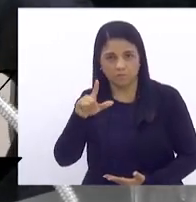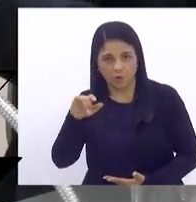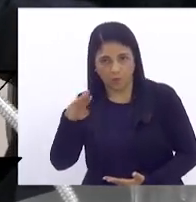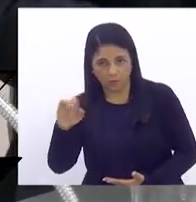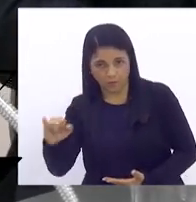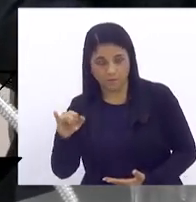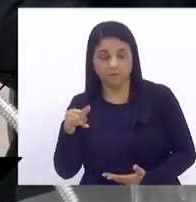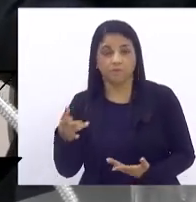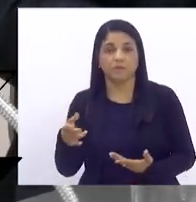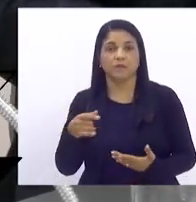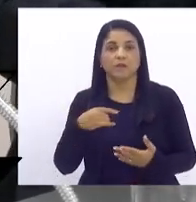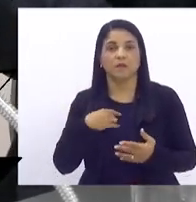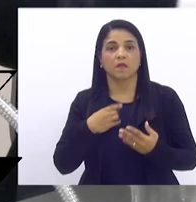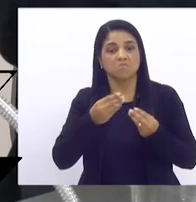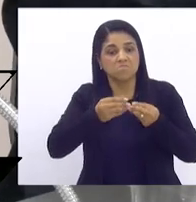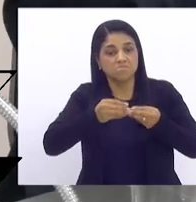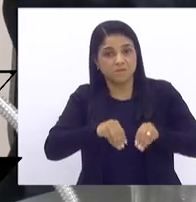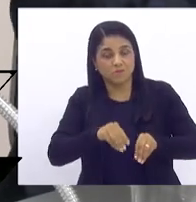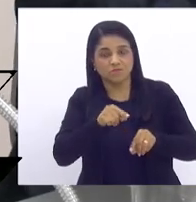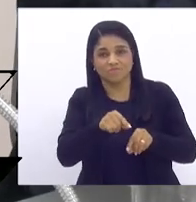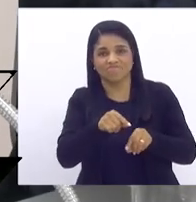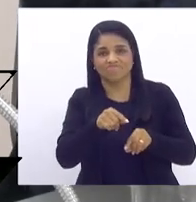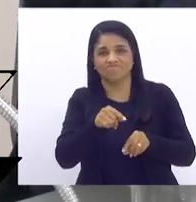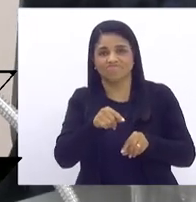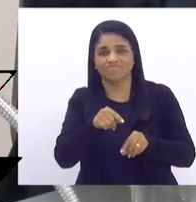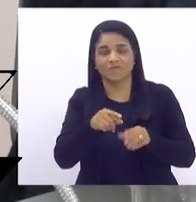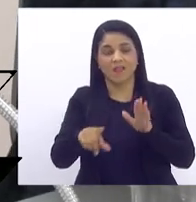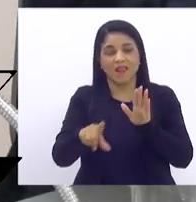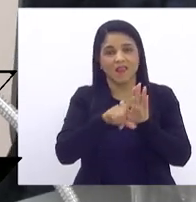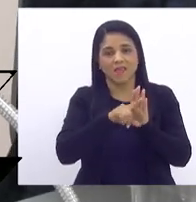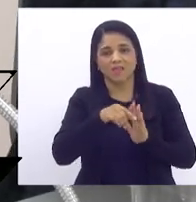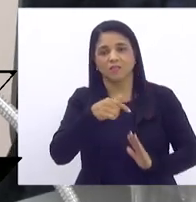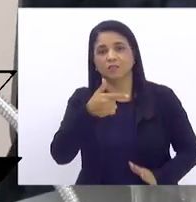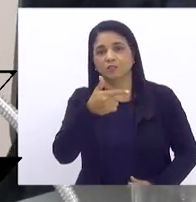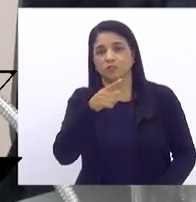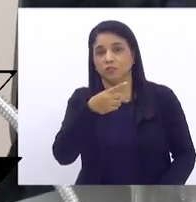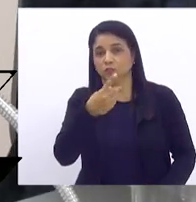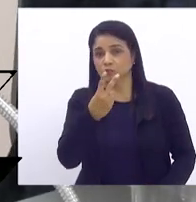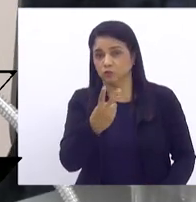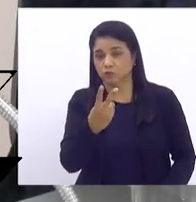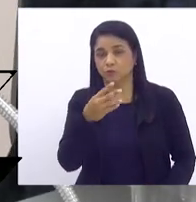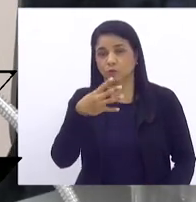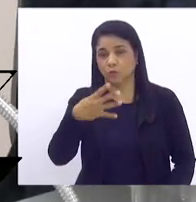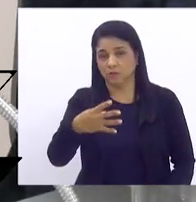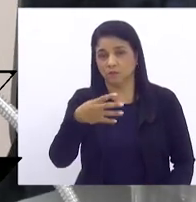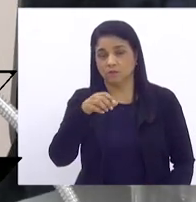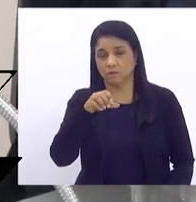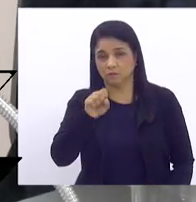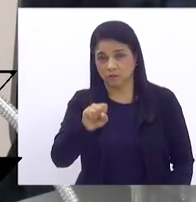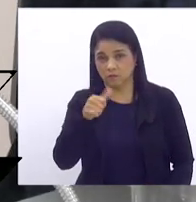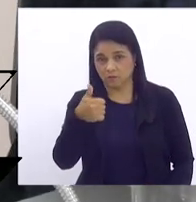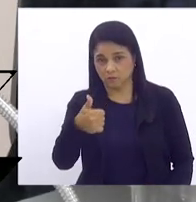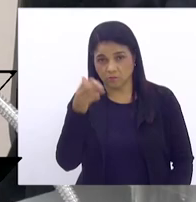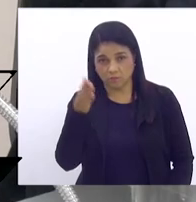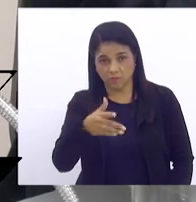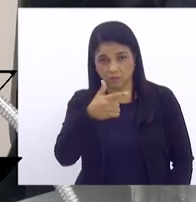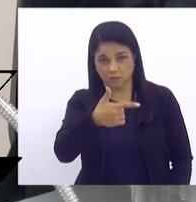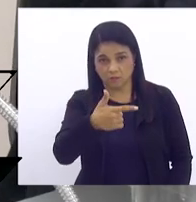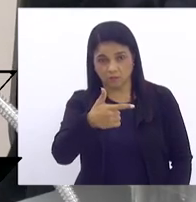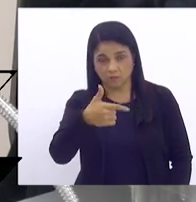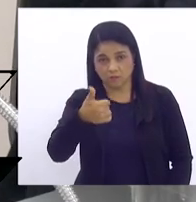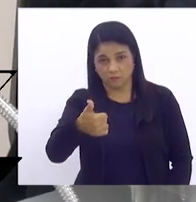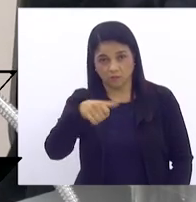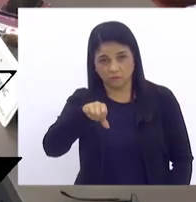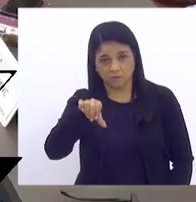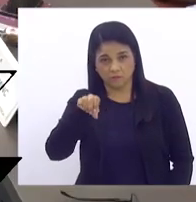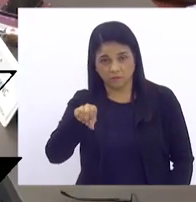suscitar uma prejudicabilidade em razão da Lei 2.471, de 95. É isso que a excelência vai trazer, deputado